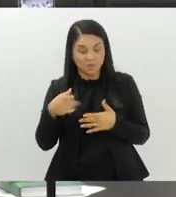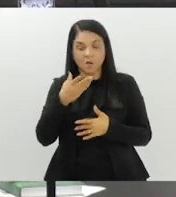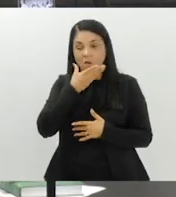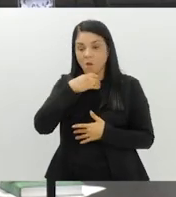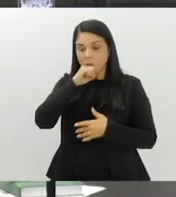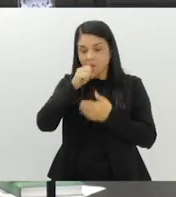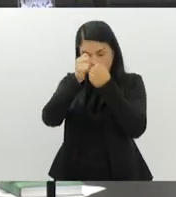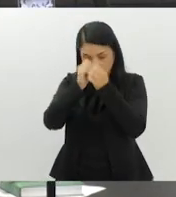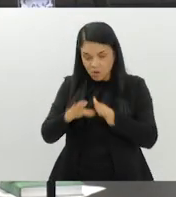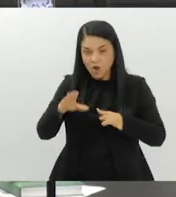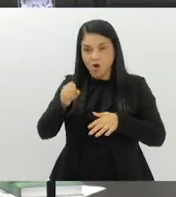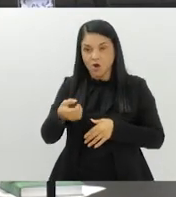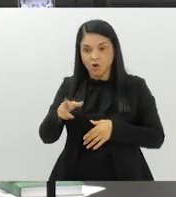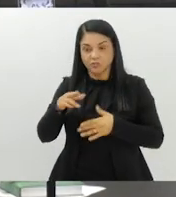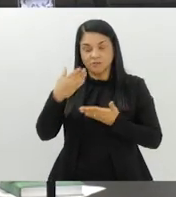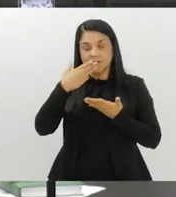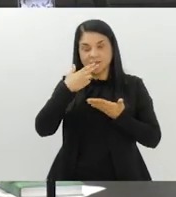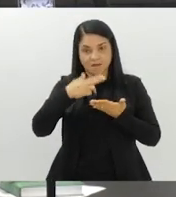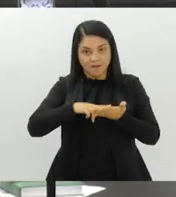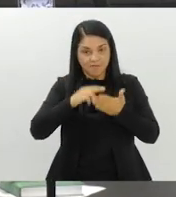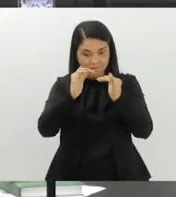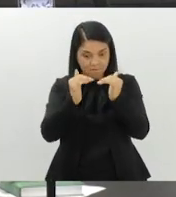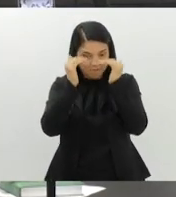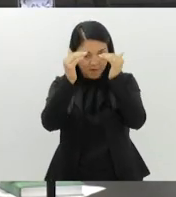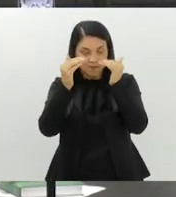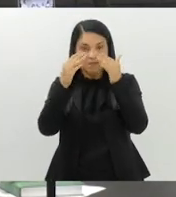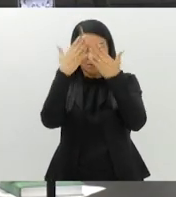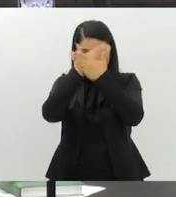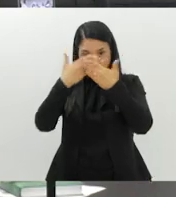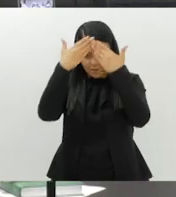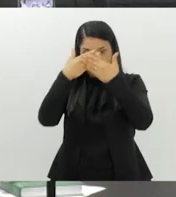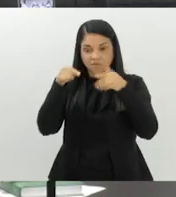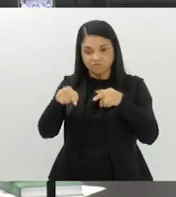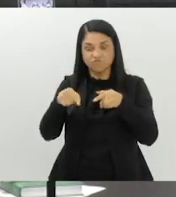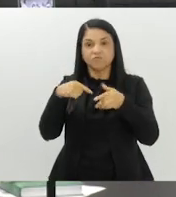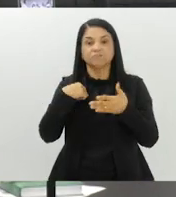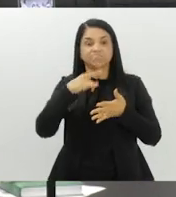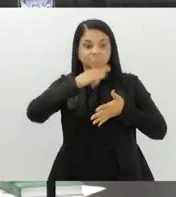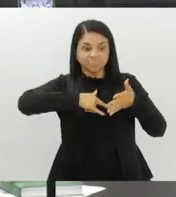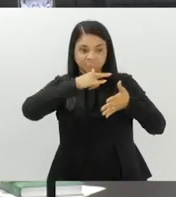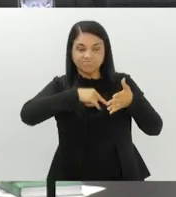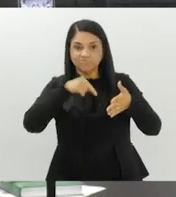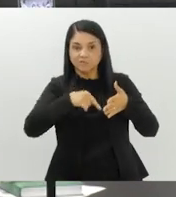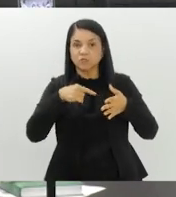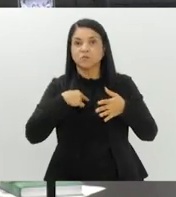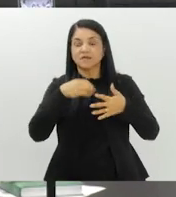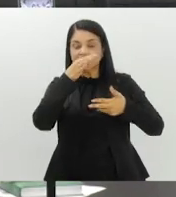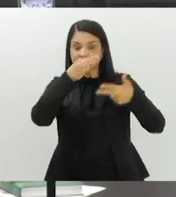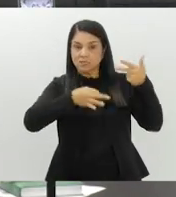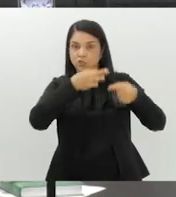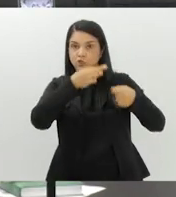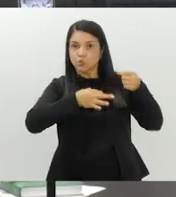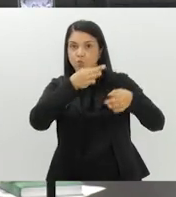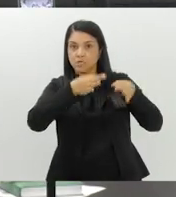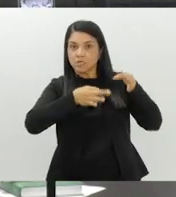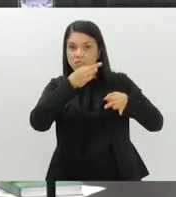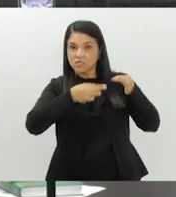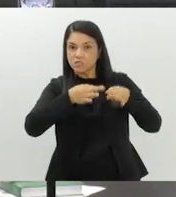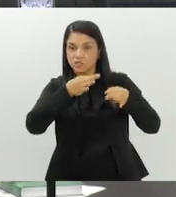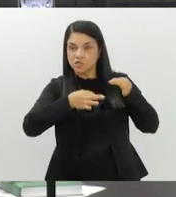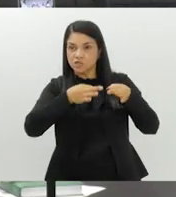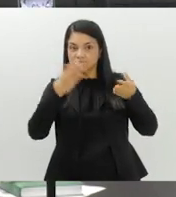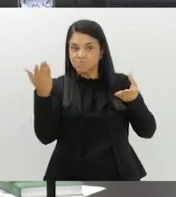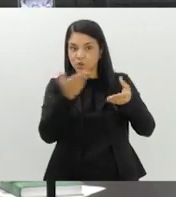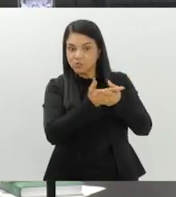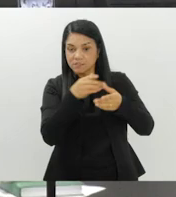que o documento Carta Magna da Umbanda serviu de elemento, né, por meio de juiz, para uma sentença judicial. Uma pessoa foi lá no